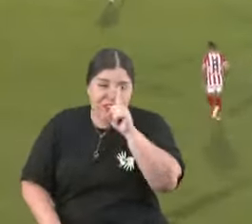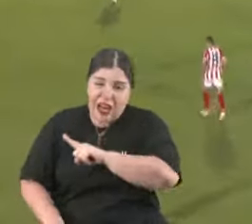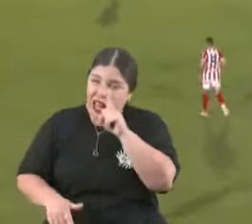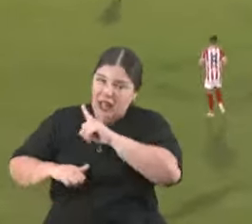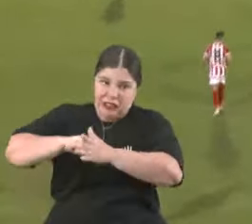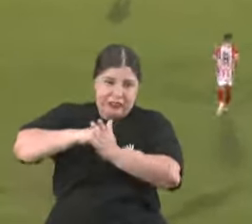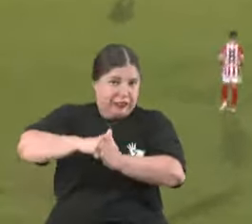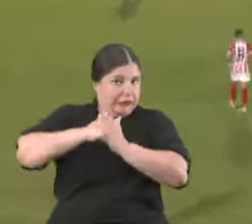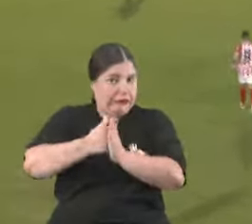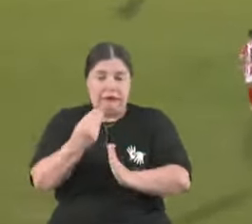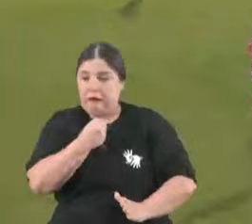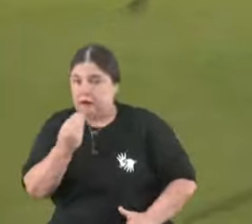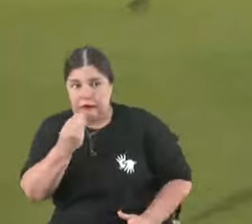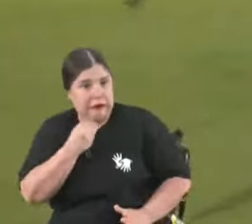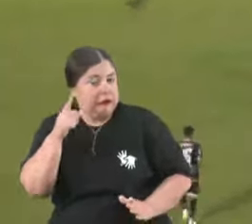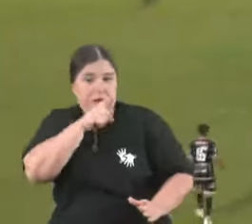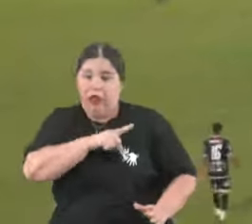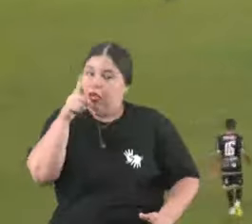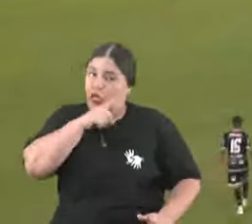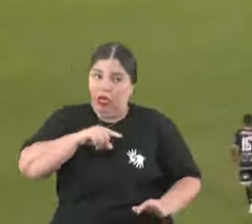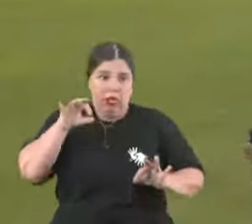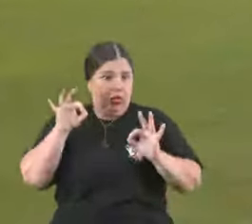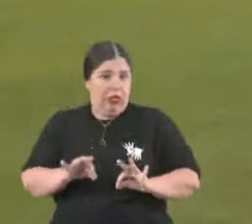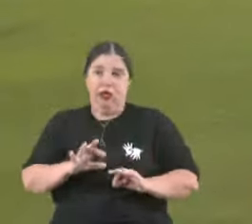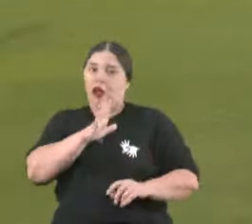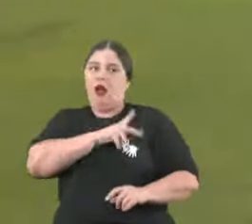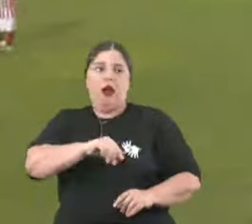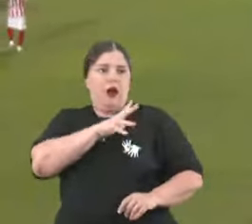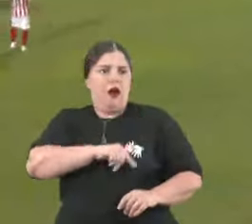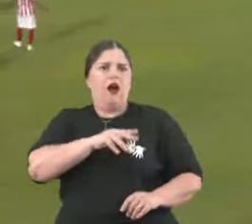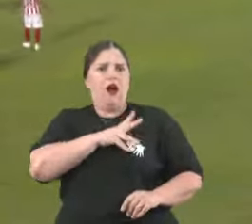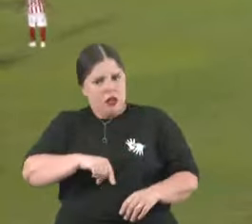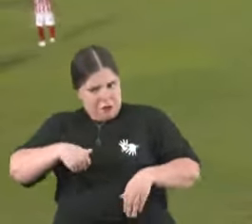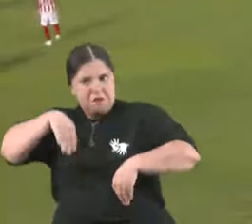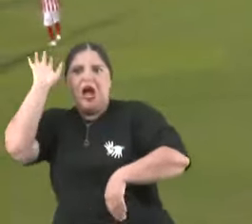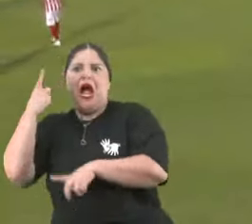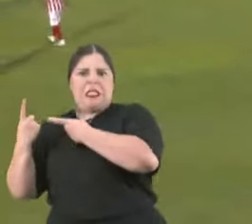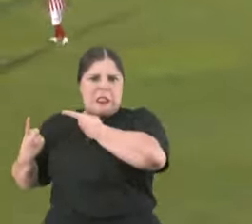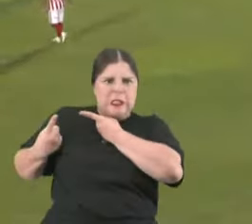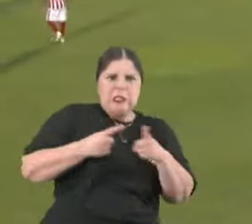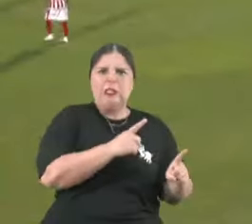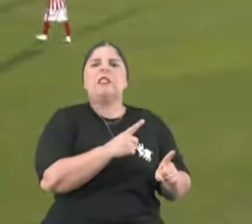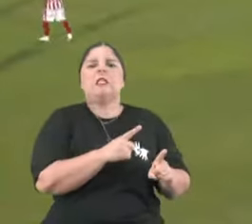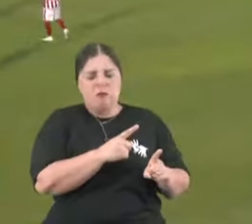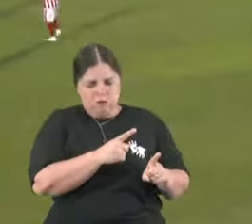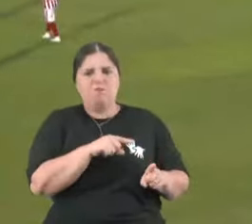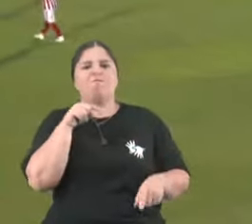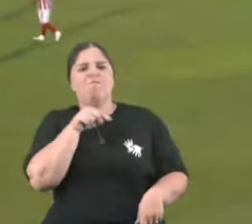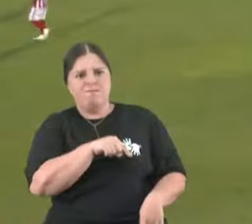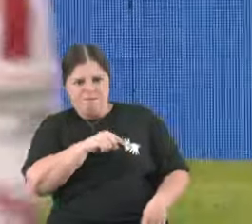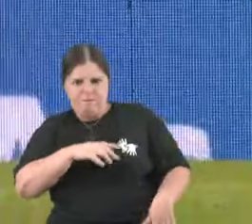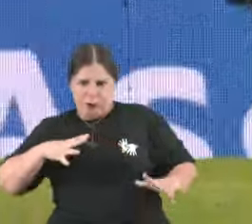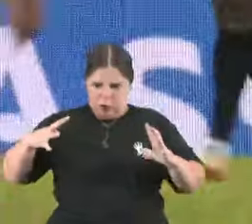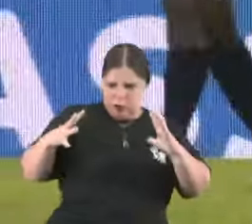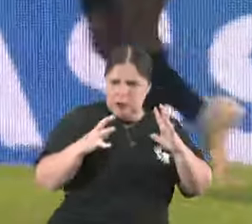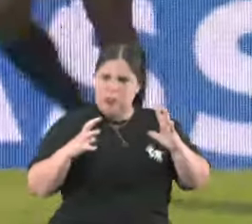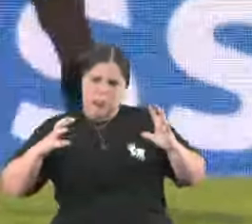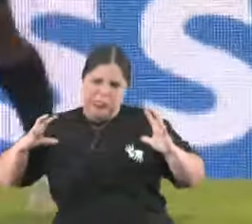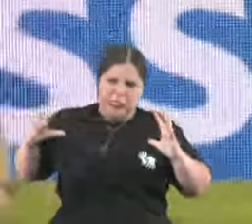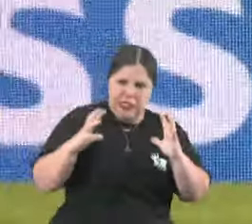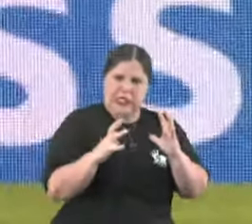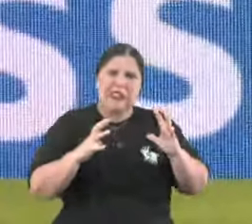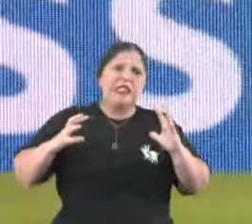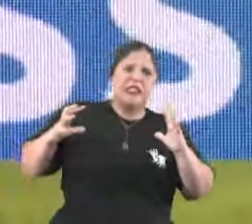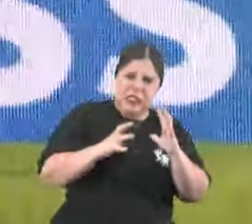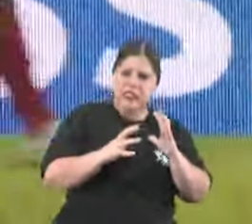defensivo. Duas vezes que o CRB chegou, ele assustou. E o time do CRB tem o elo mais